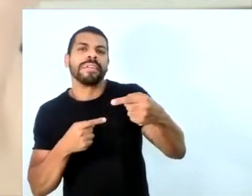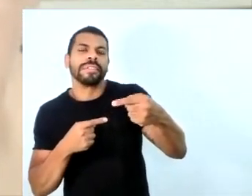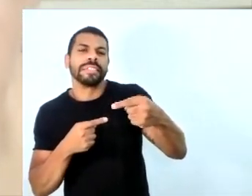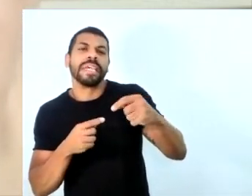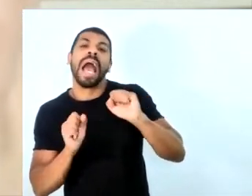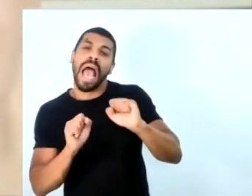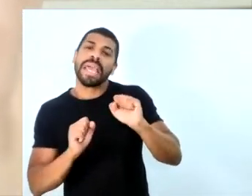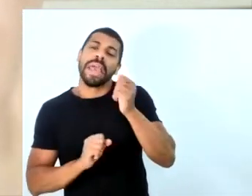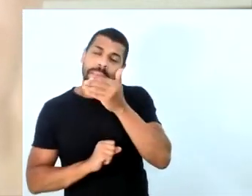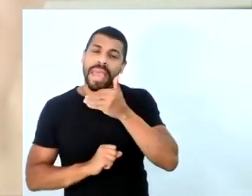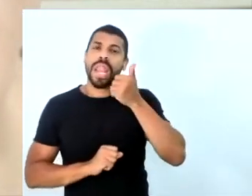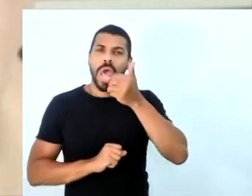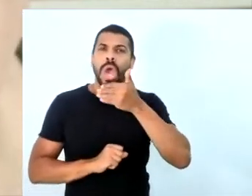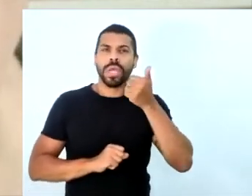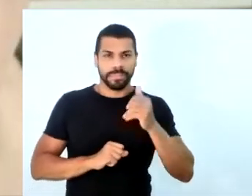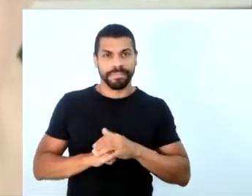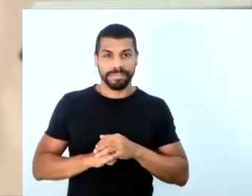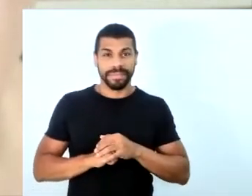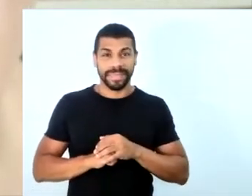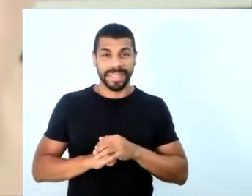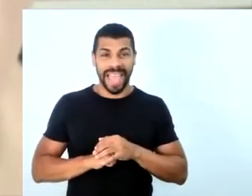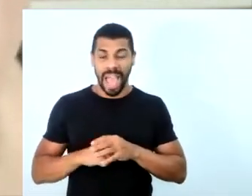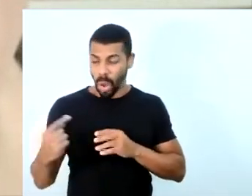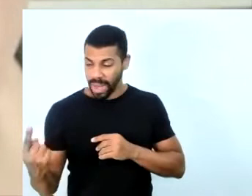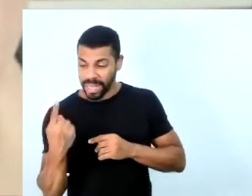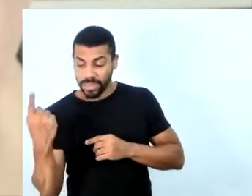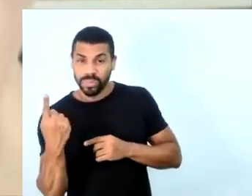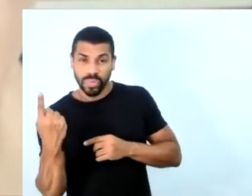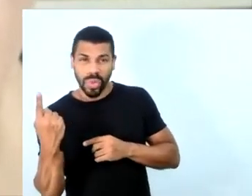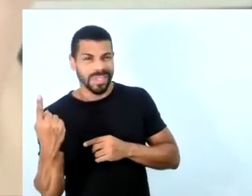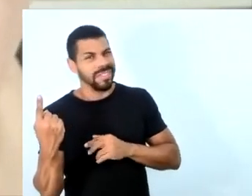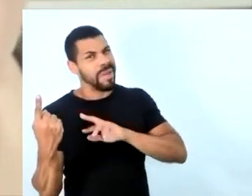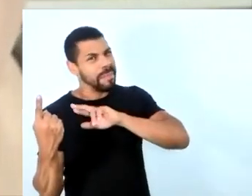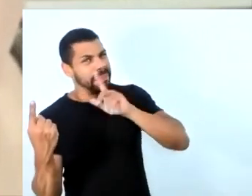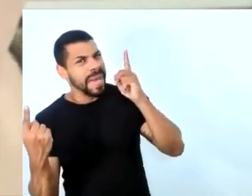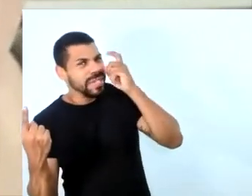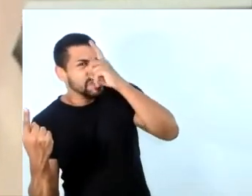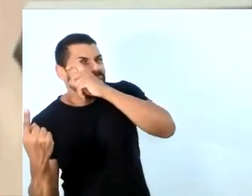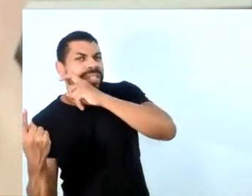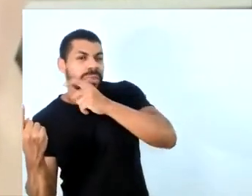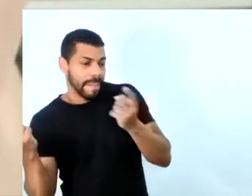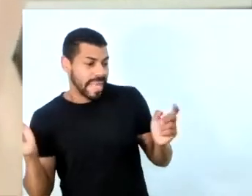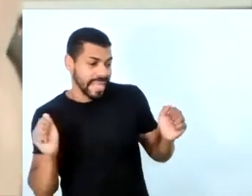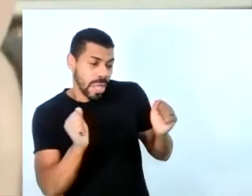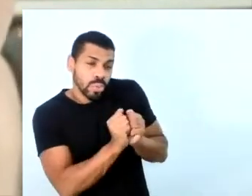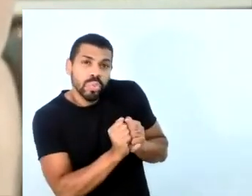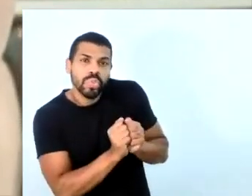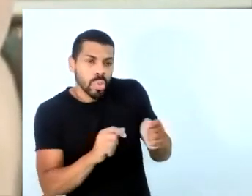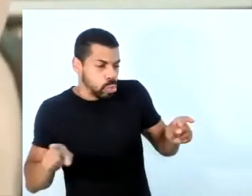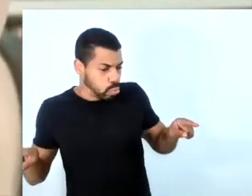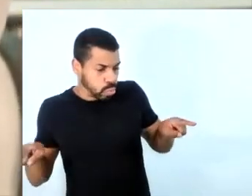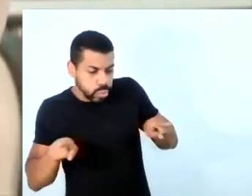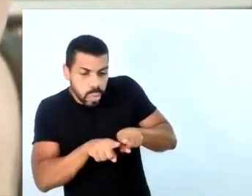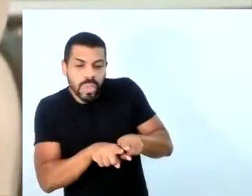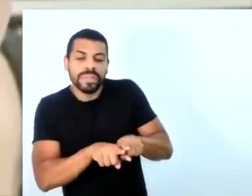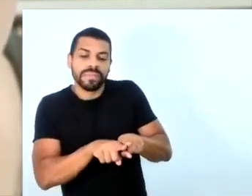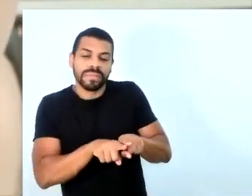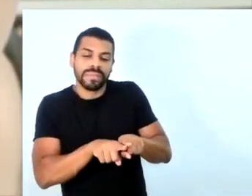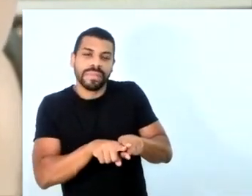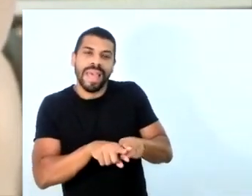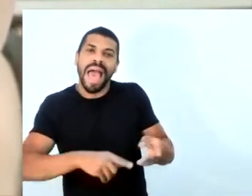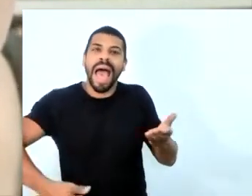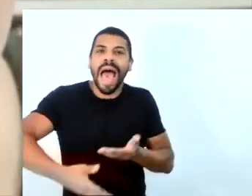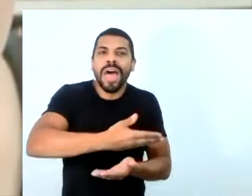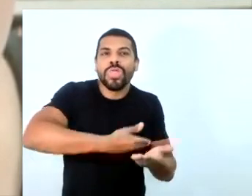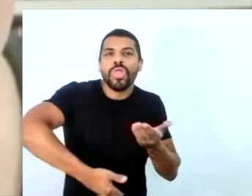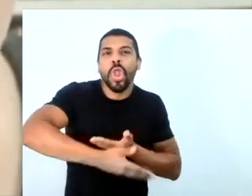consegue, sabe? Quando você está trabalhando paralelo com a equipe, você está quase que no set de filmagem também, né? Então, as trocas, as pessoas